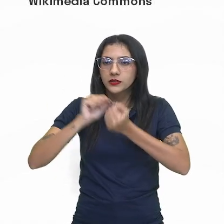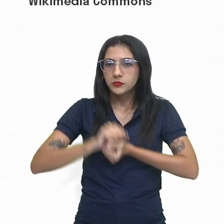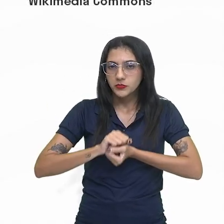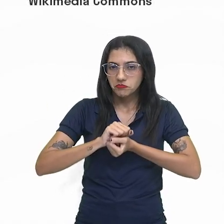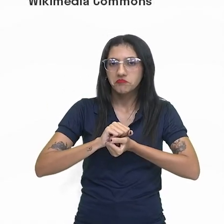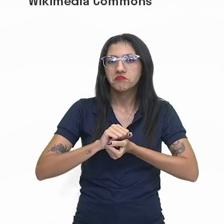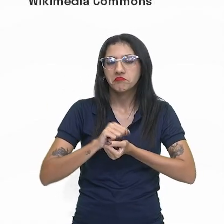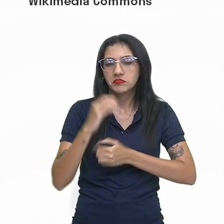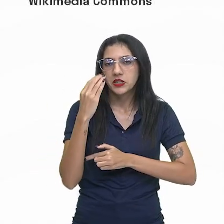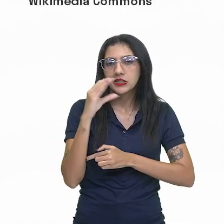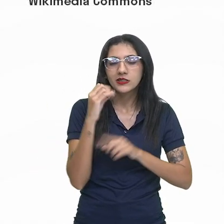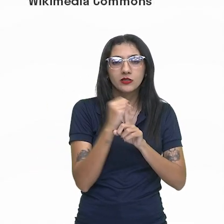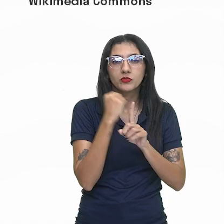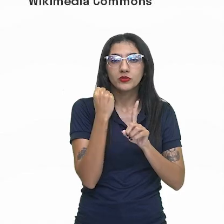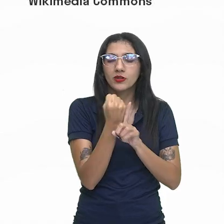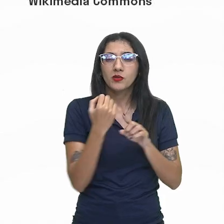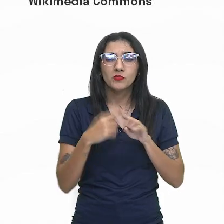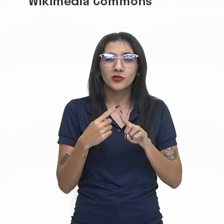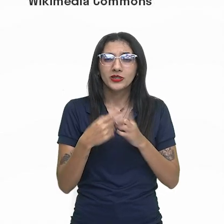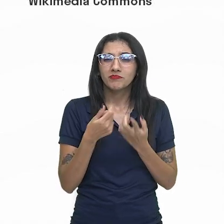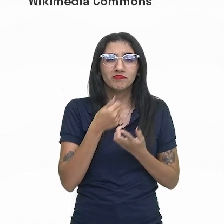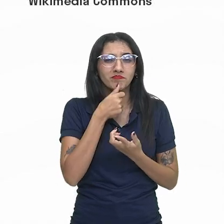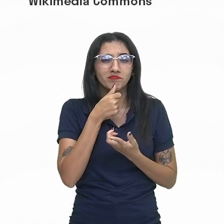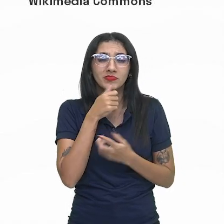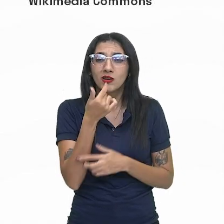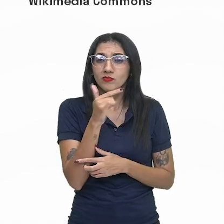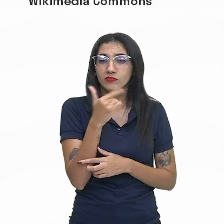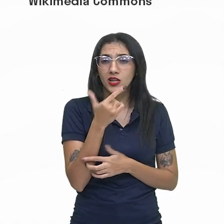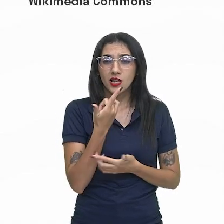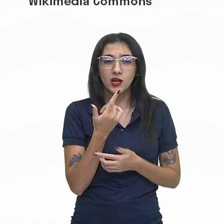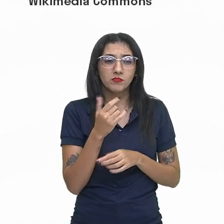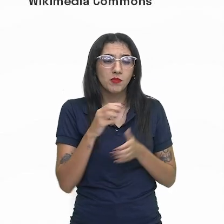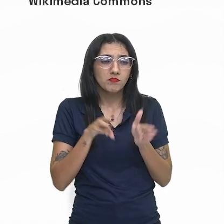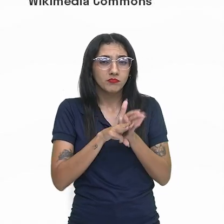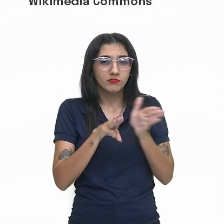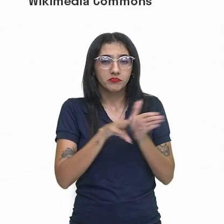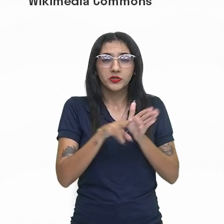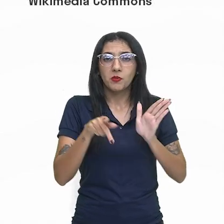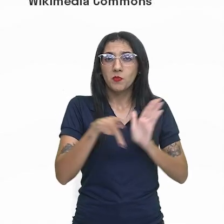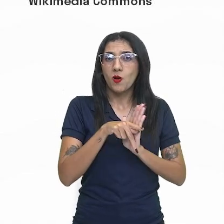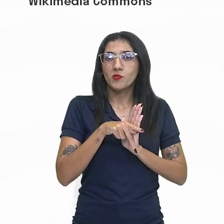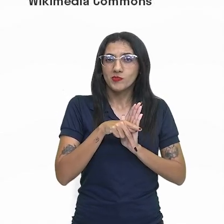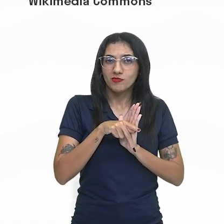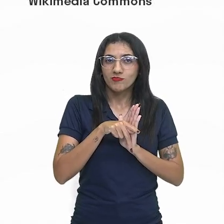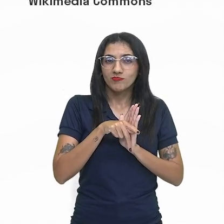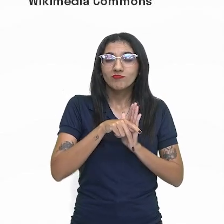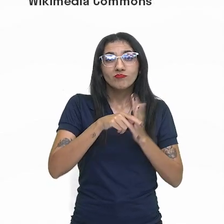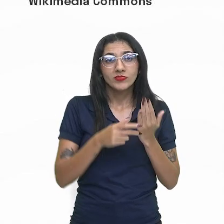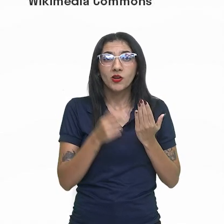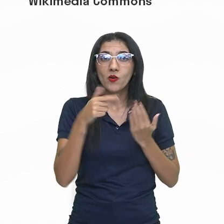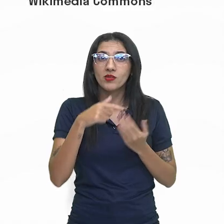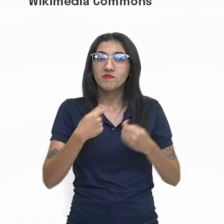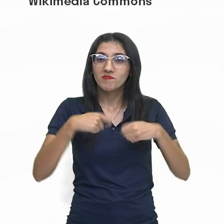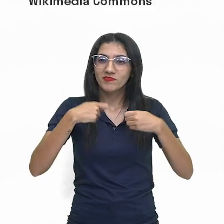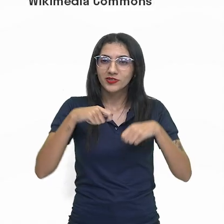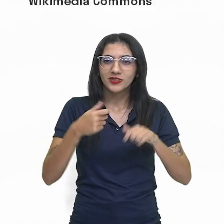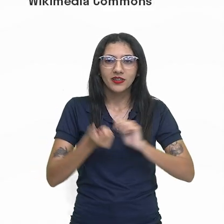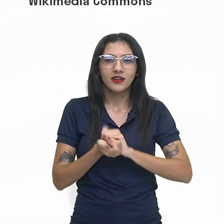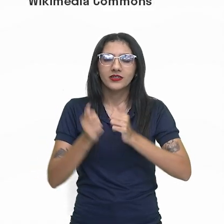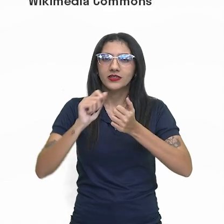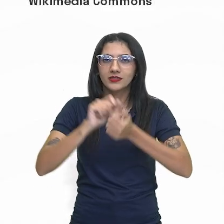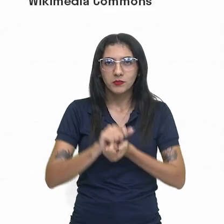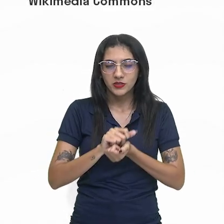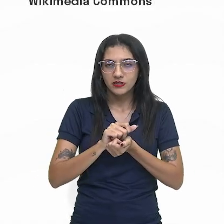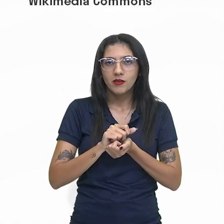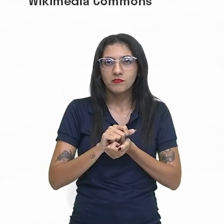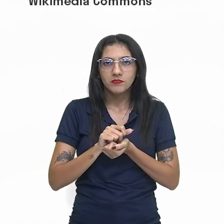sociais, né? Porque ainda não existe um caminho próprio dessa ciência, não é isso? E ele vai, então, se utilizar da metodologia das ciências